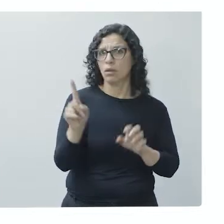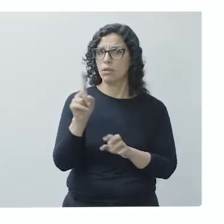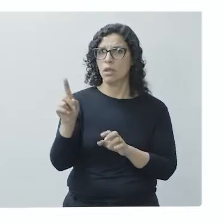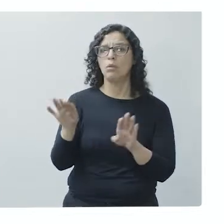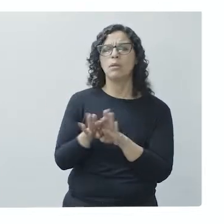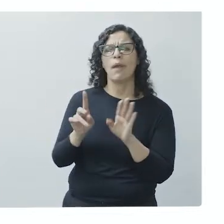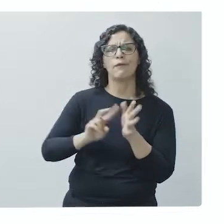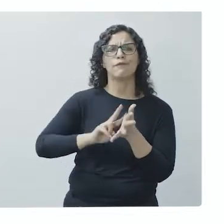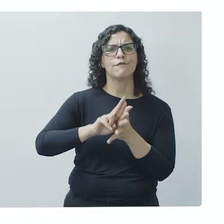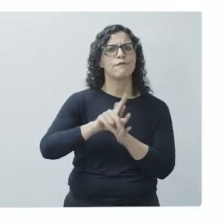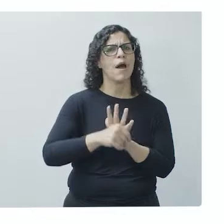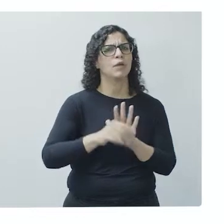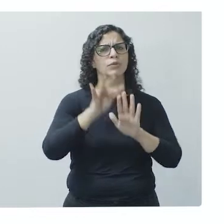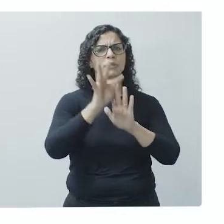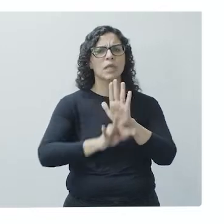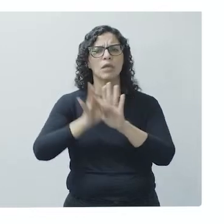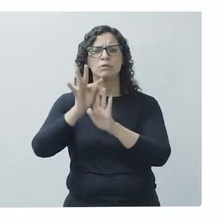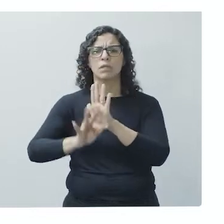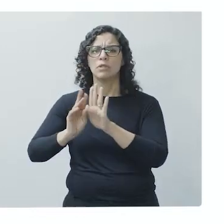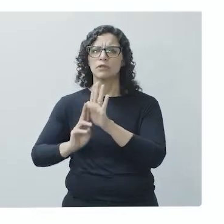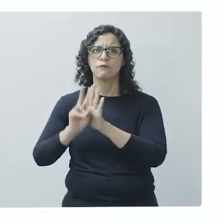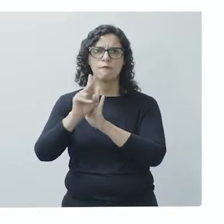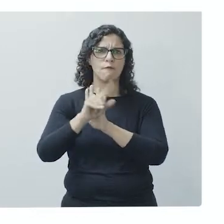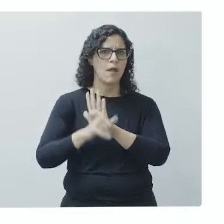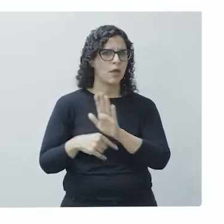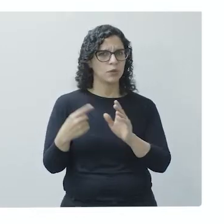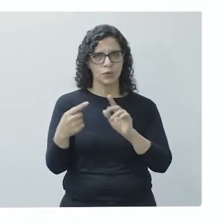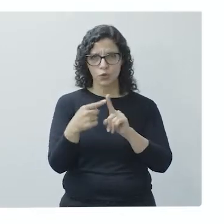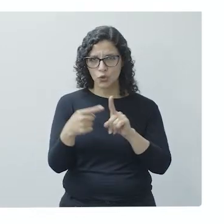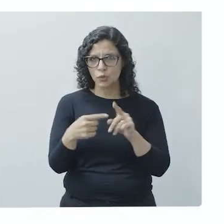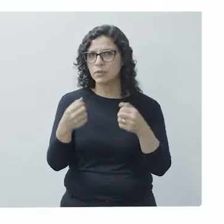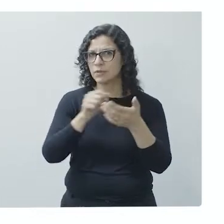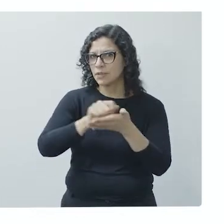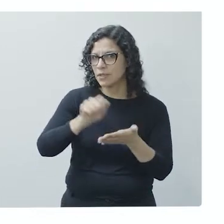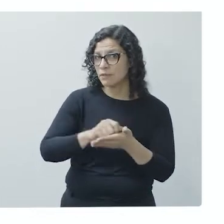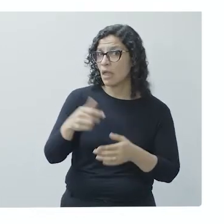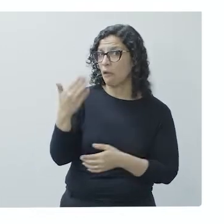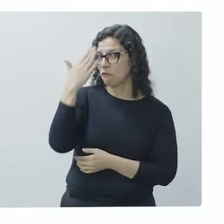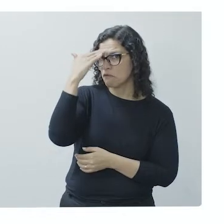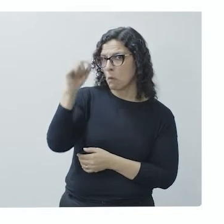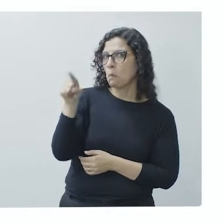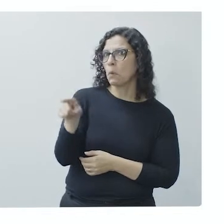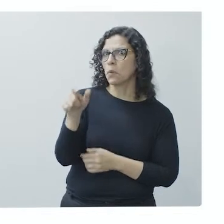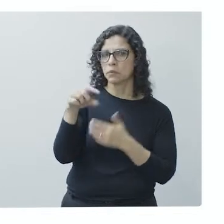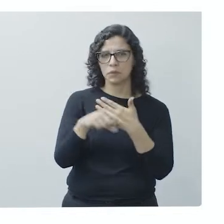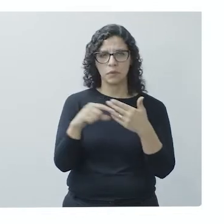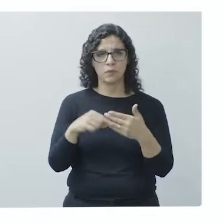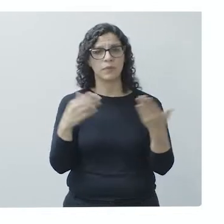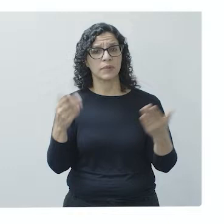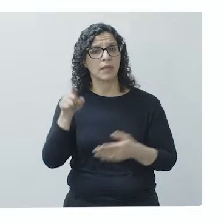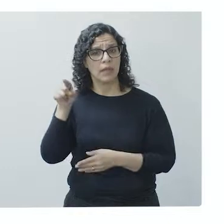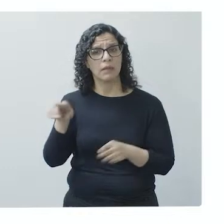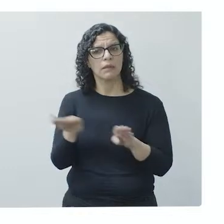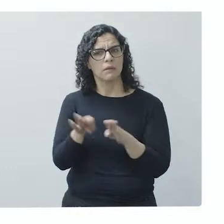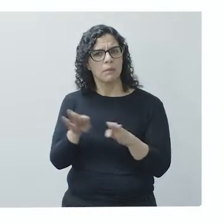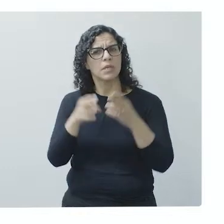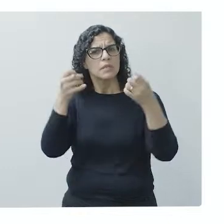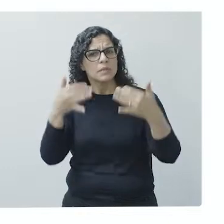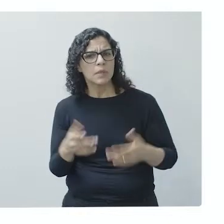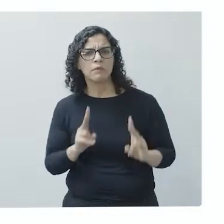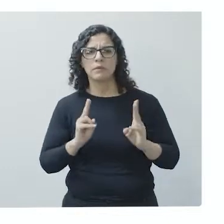de tudo, para vocês terem uma ideia da grandeza desse autor, tá? Machado tratava